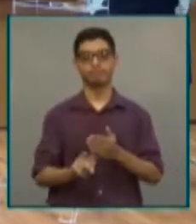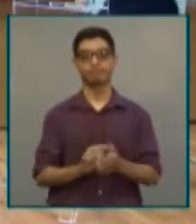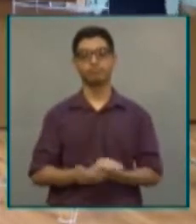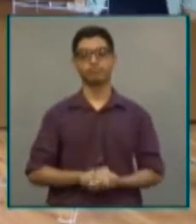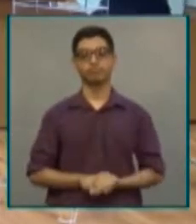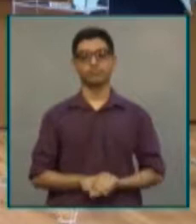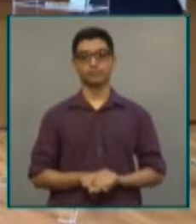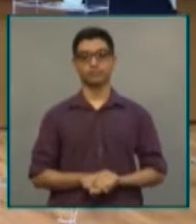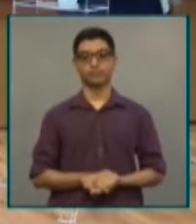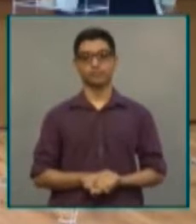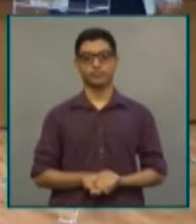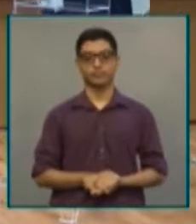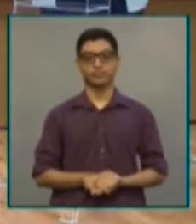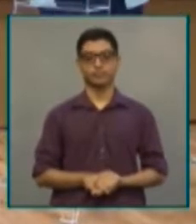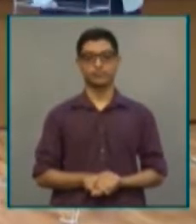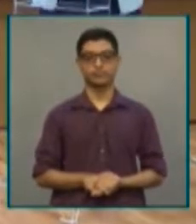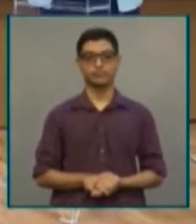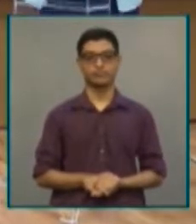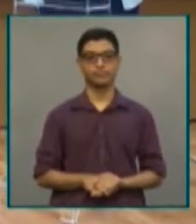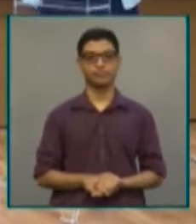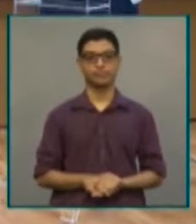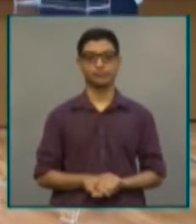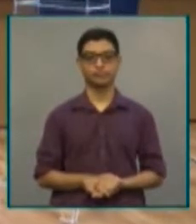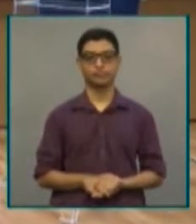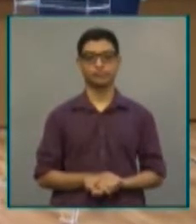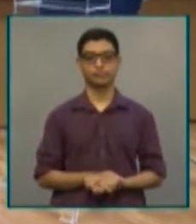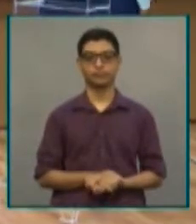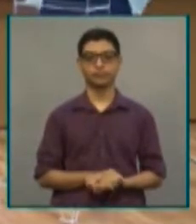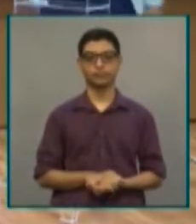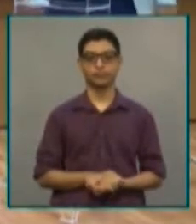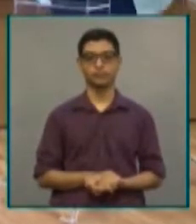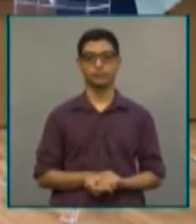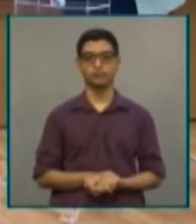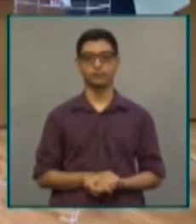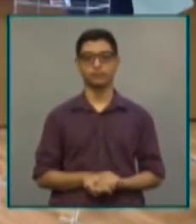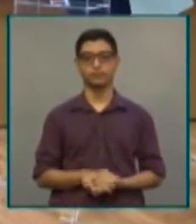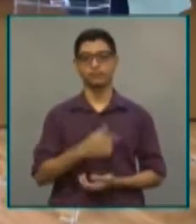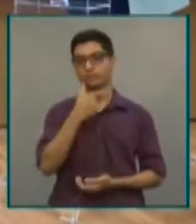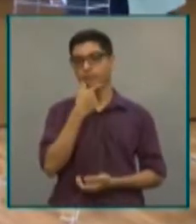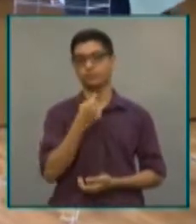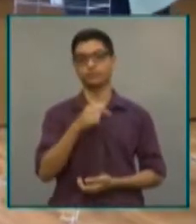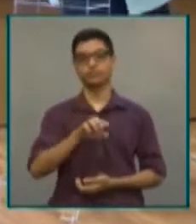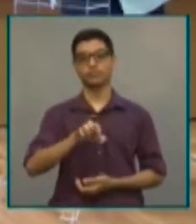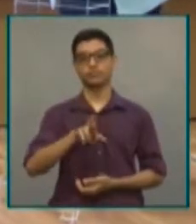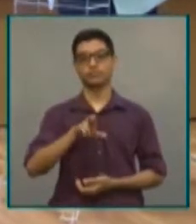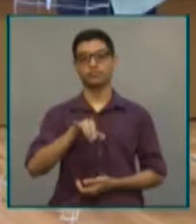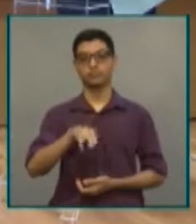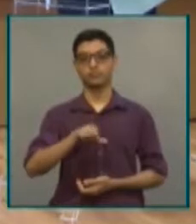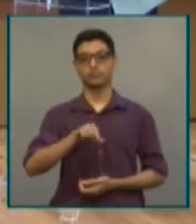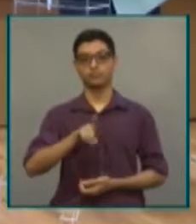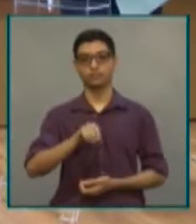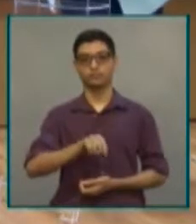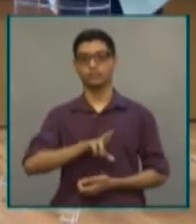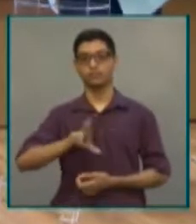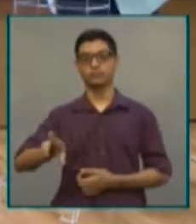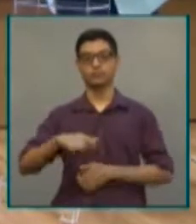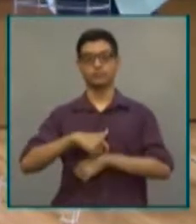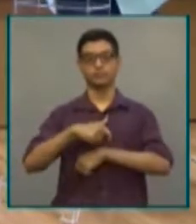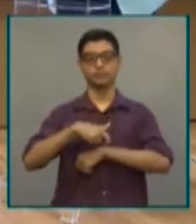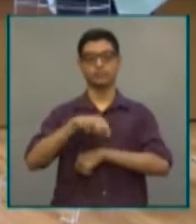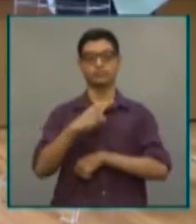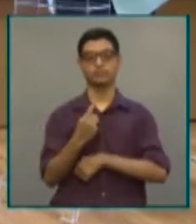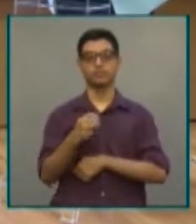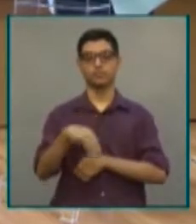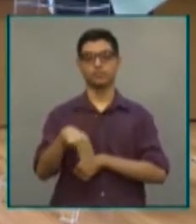necessárias. Candidato Erinaldo Dantas tem até... 1 minuto para a